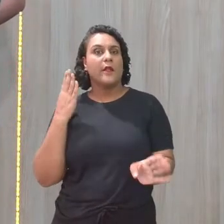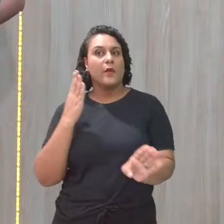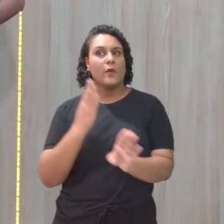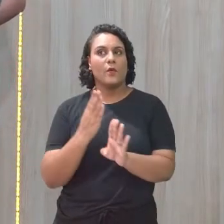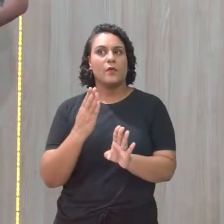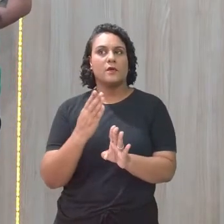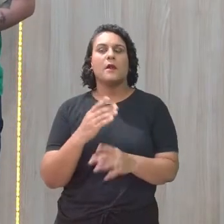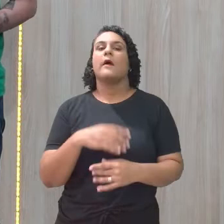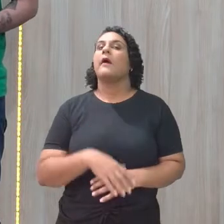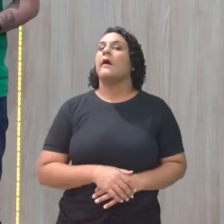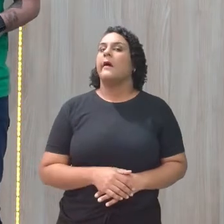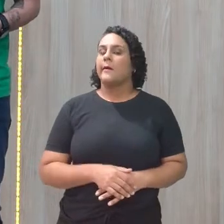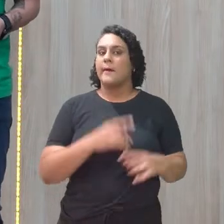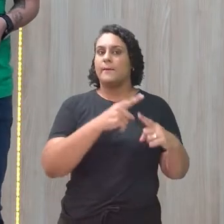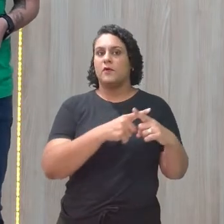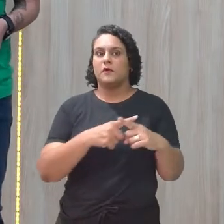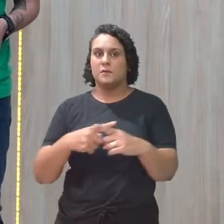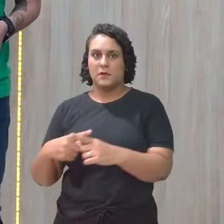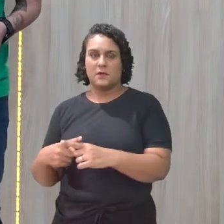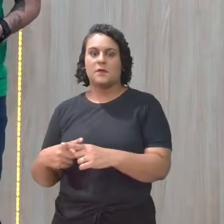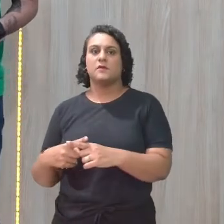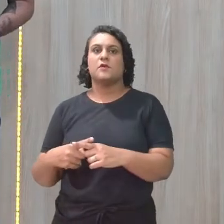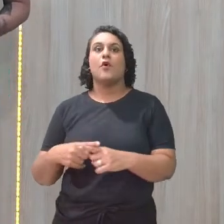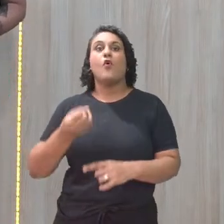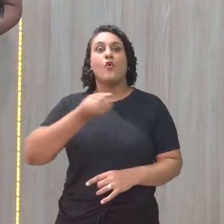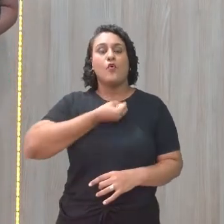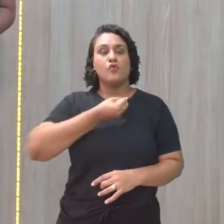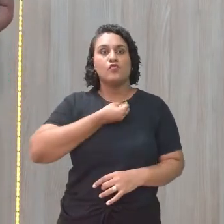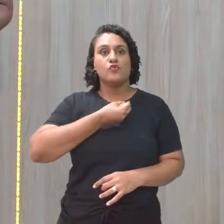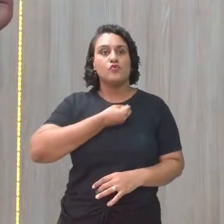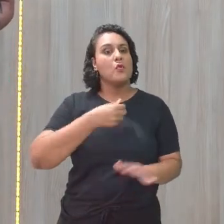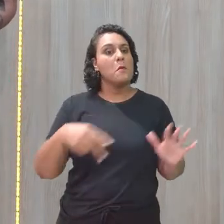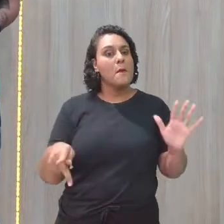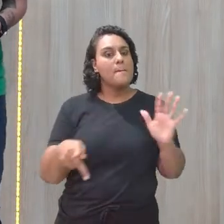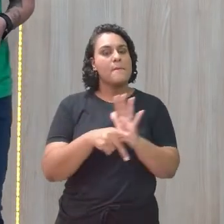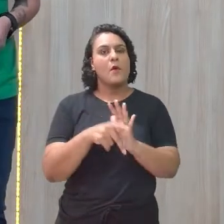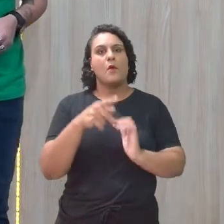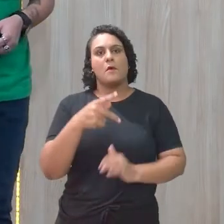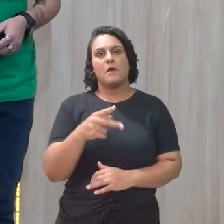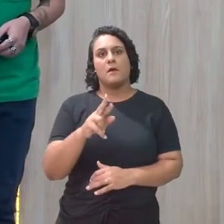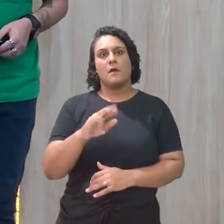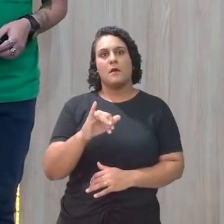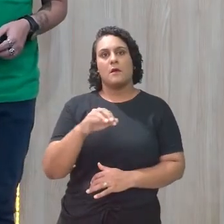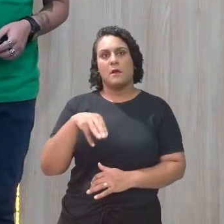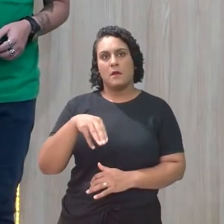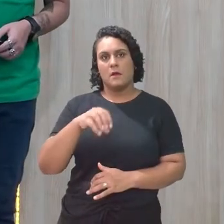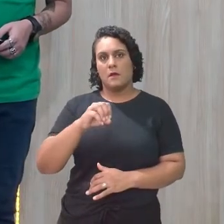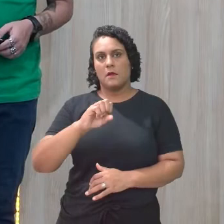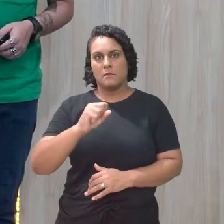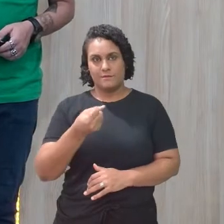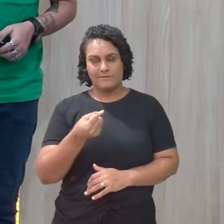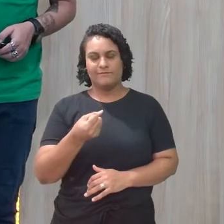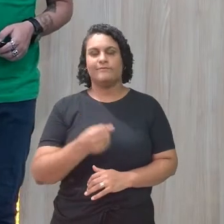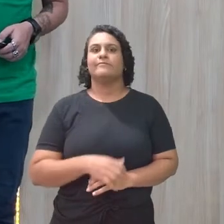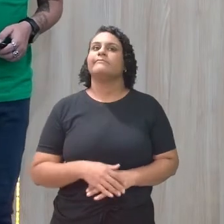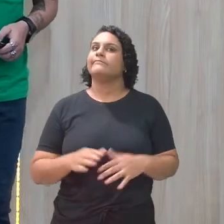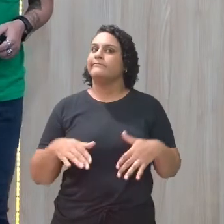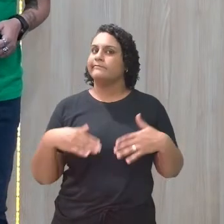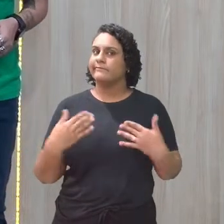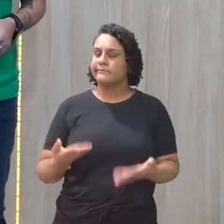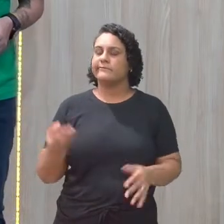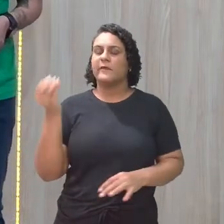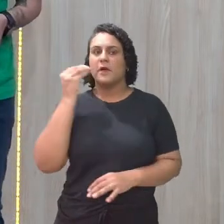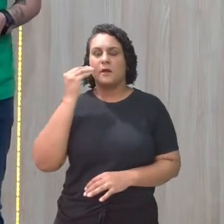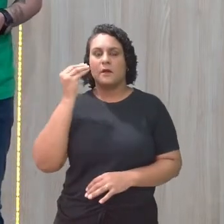como os fatores exclusivamente os números que estão naquela lista ali dos números primos, tá certo? Então, a gente vai